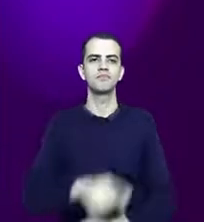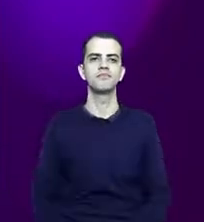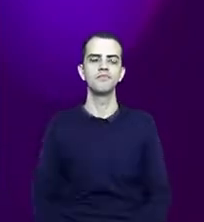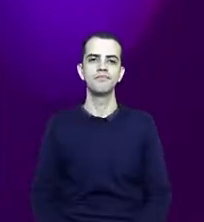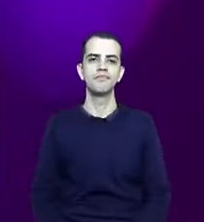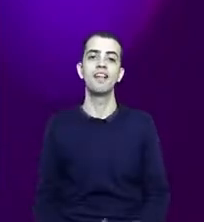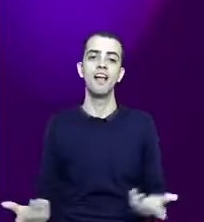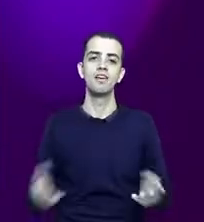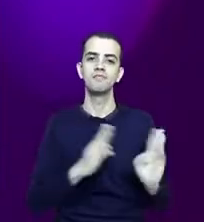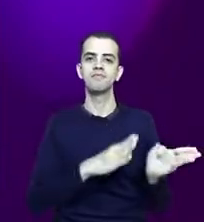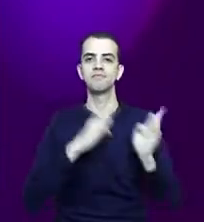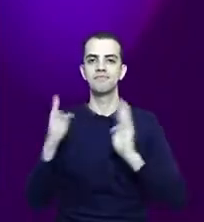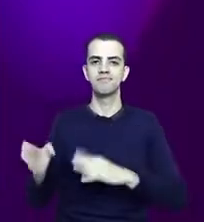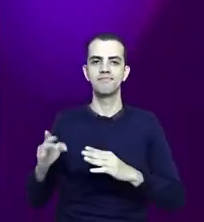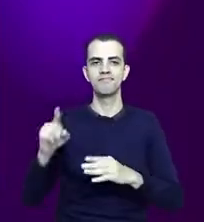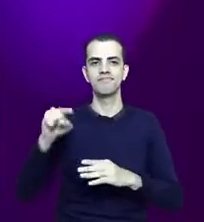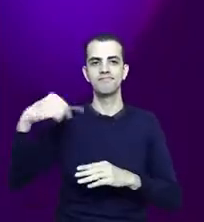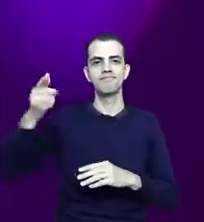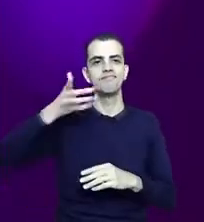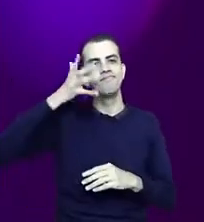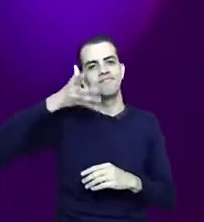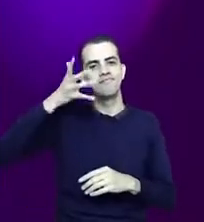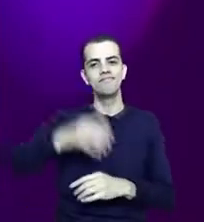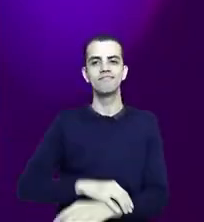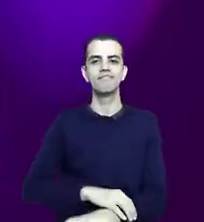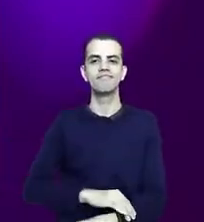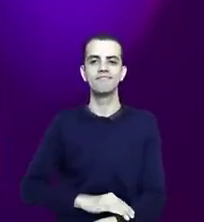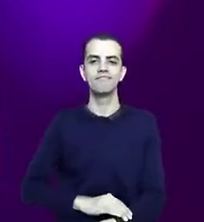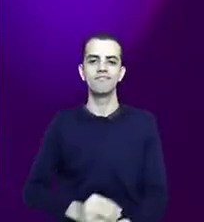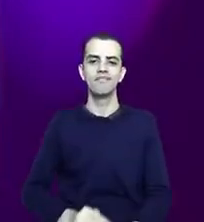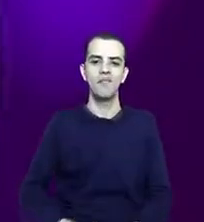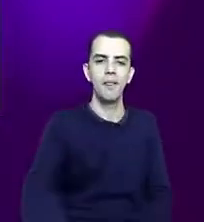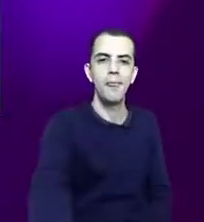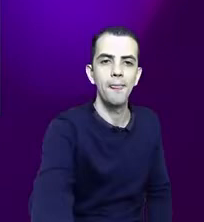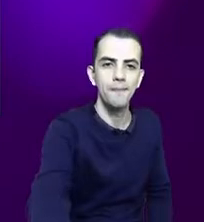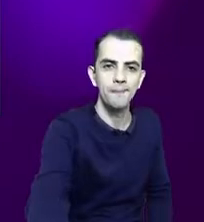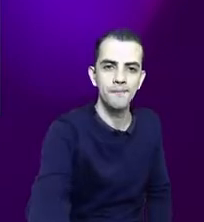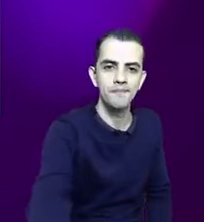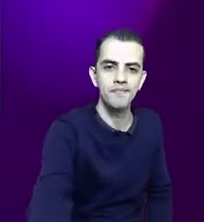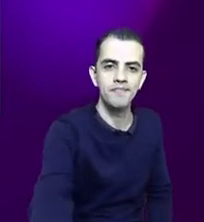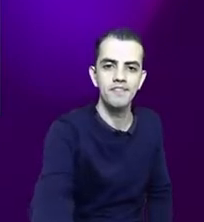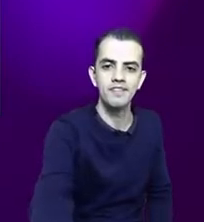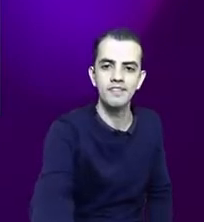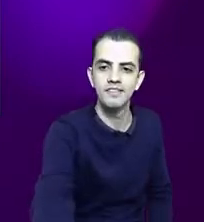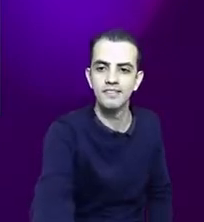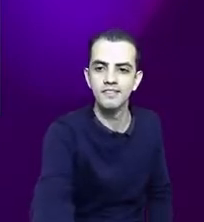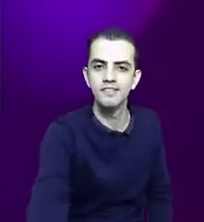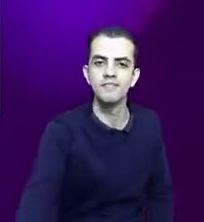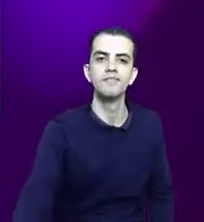próxima apresentação, que nós vamos apresentar